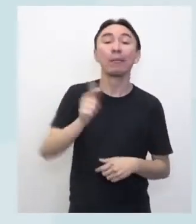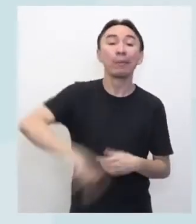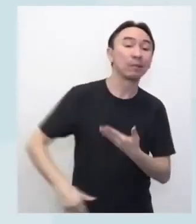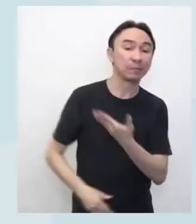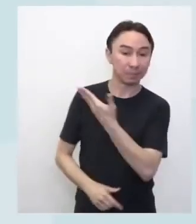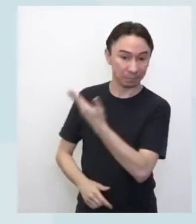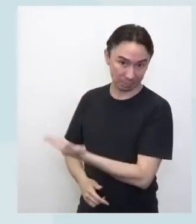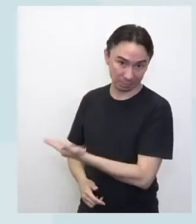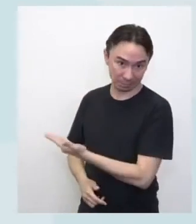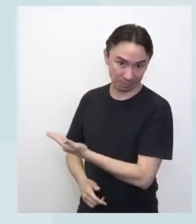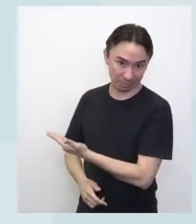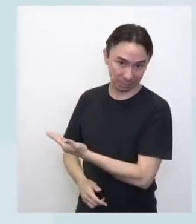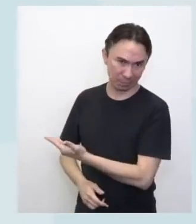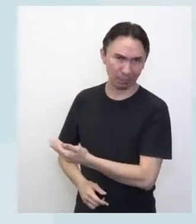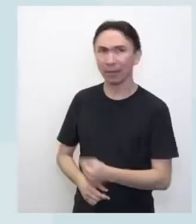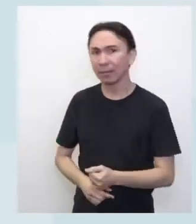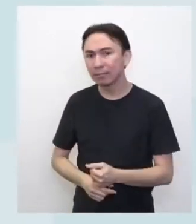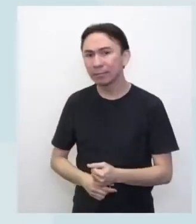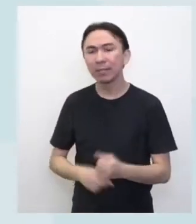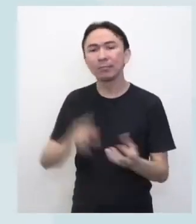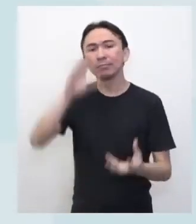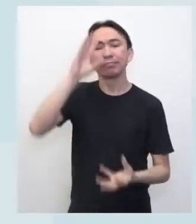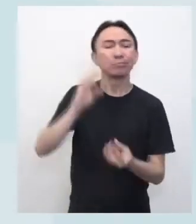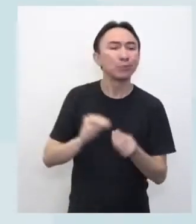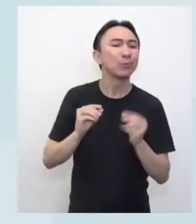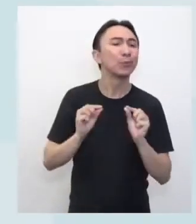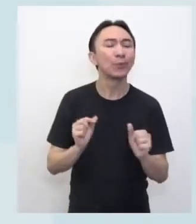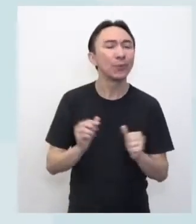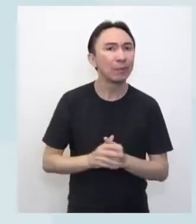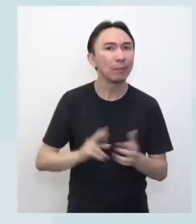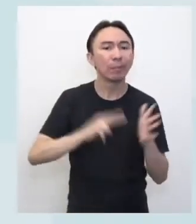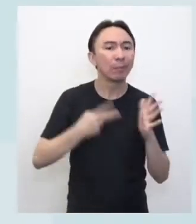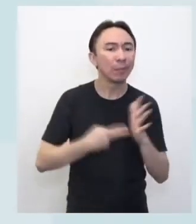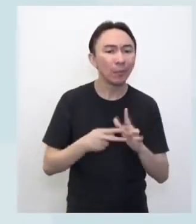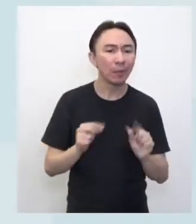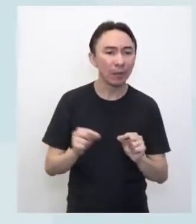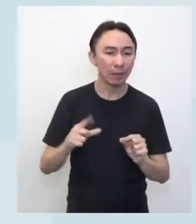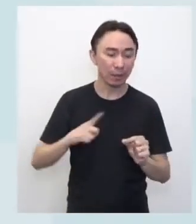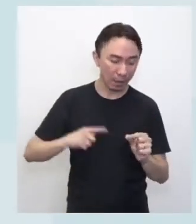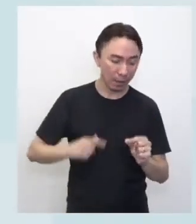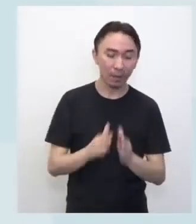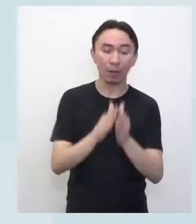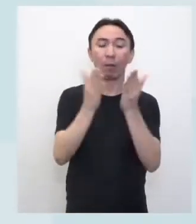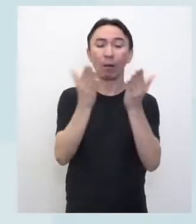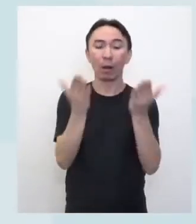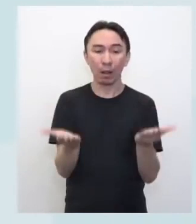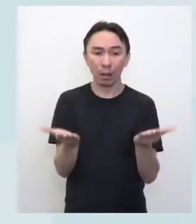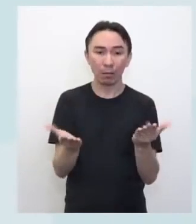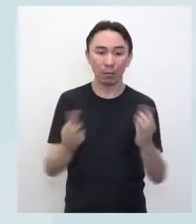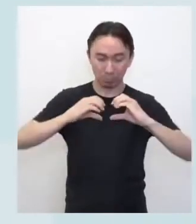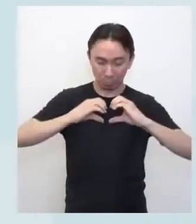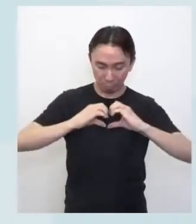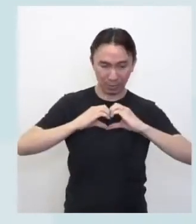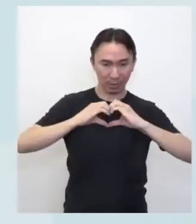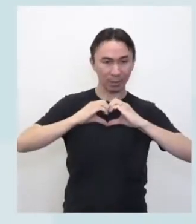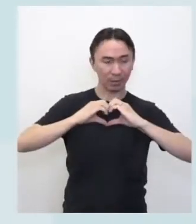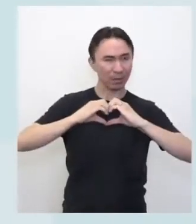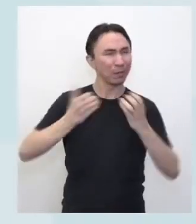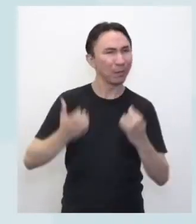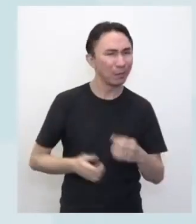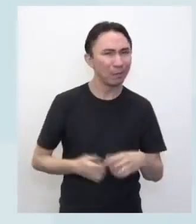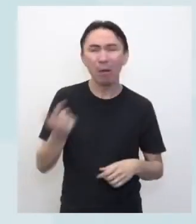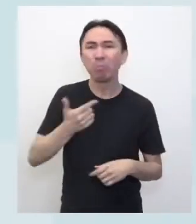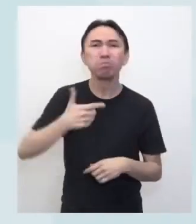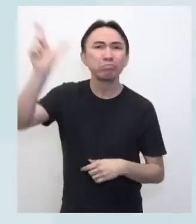um livro que tem uma flor ao lado, um formato de decoração, ou seja, outras histórias que podem ser contadas pela literatura, histórias de